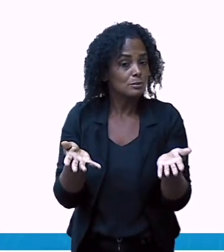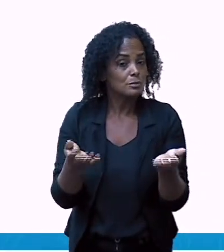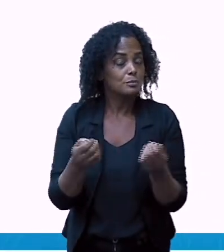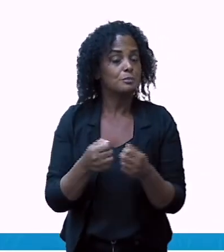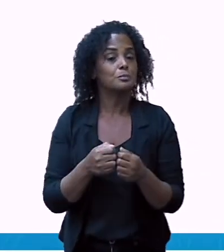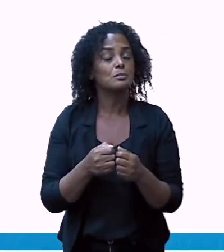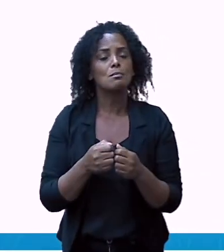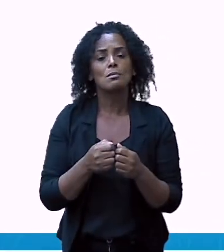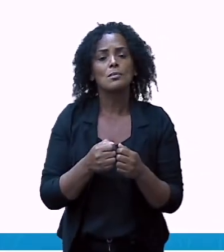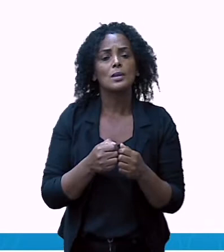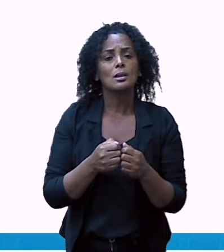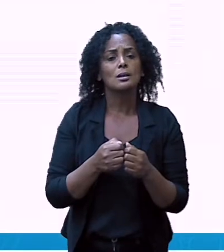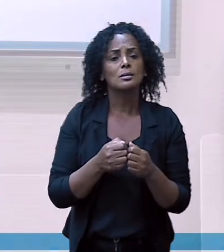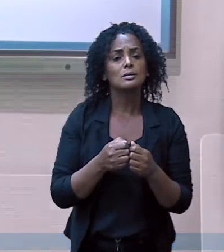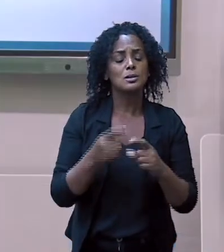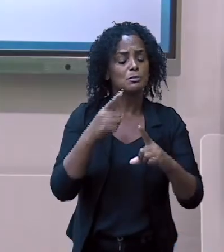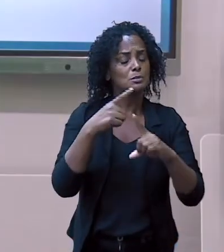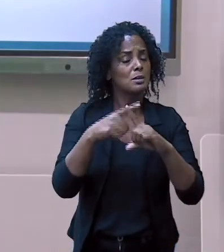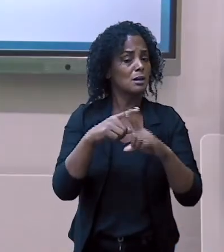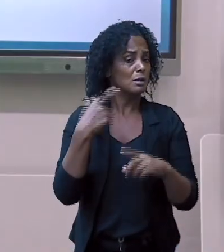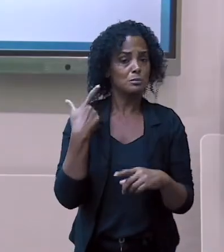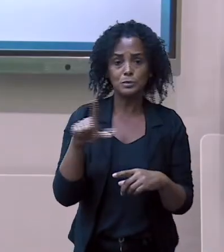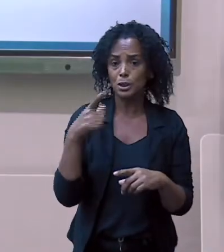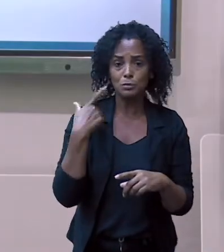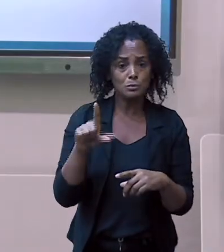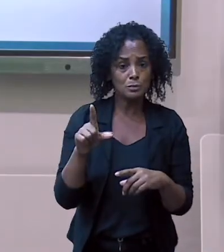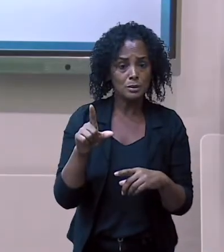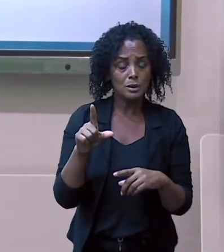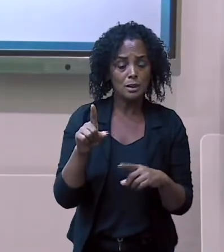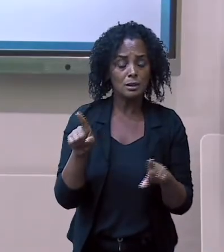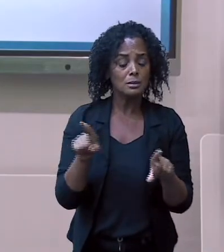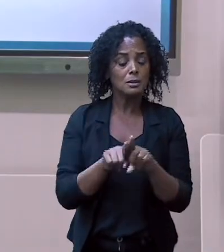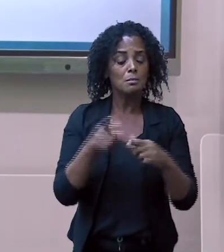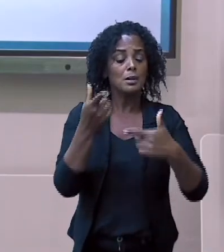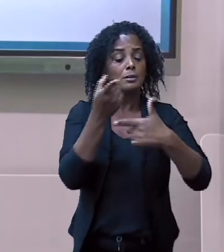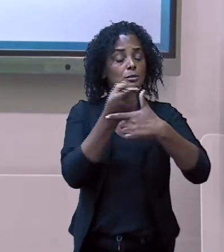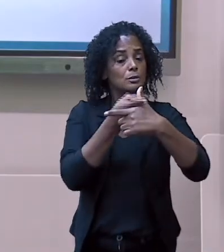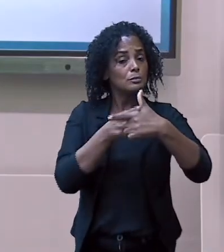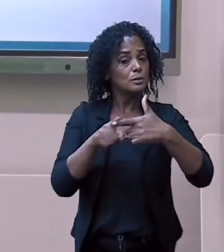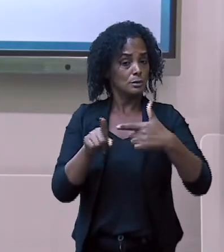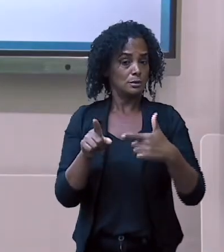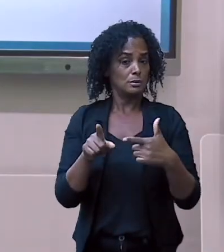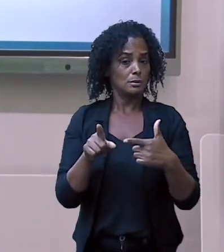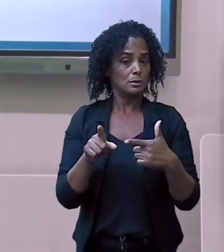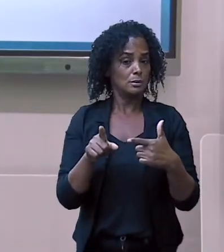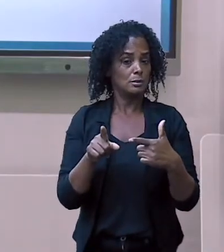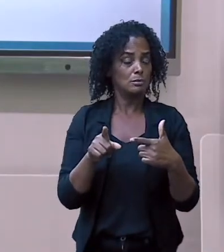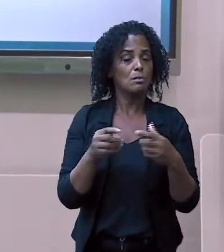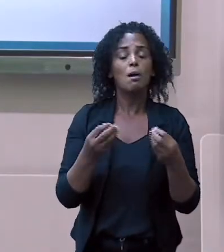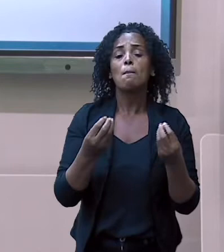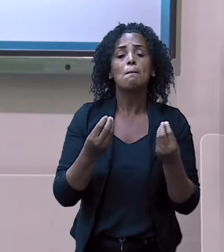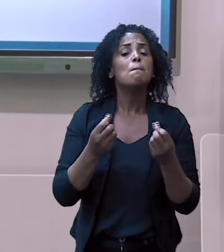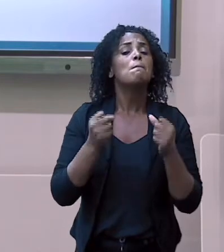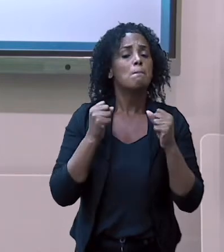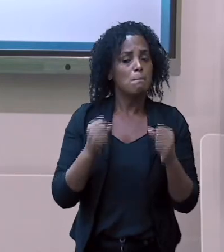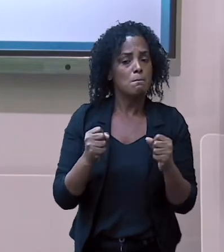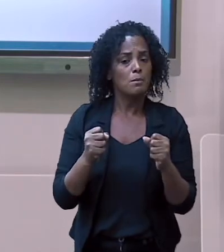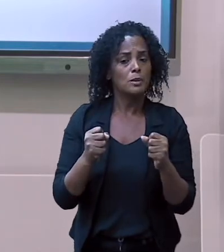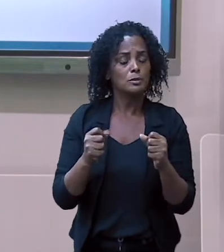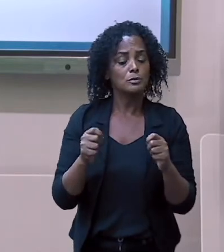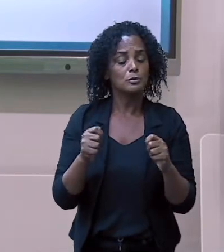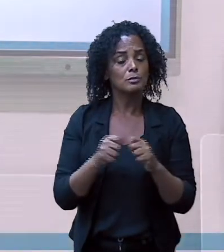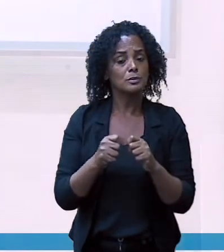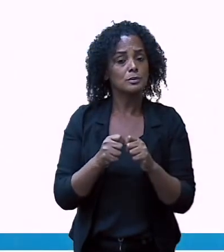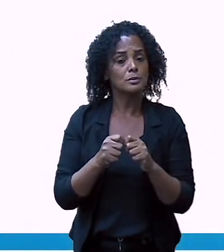bem, como não tem multiplicação e nem a divisão, eu posso resolver na ordem que aparecer. Então nessa